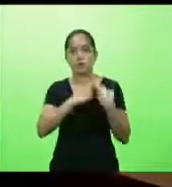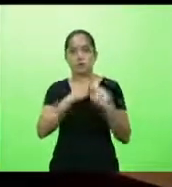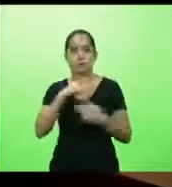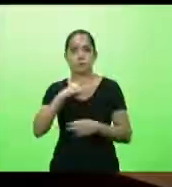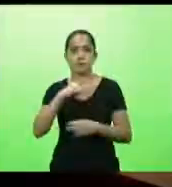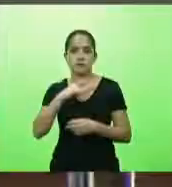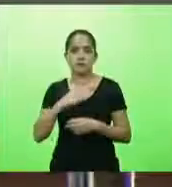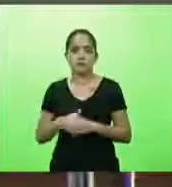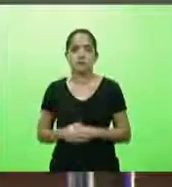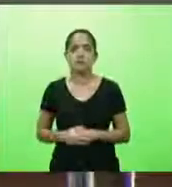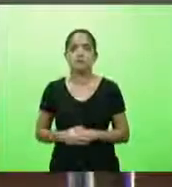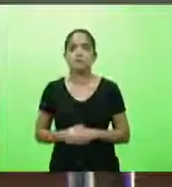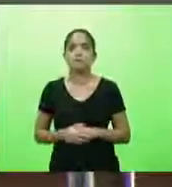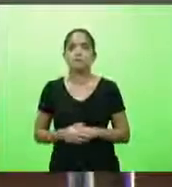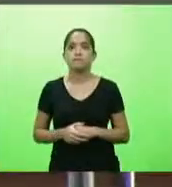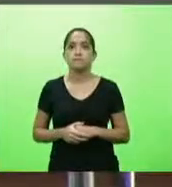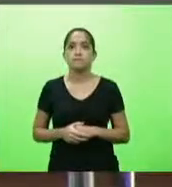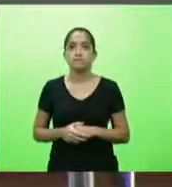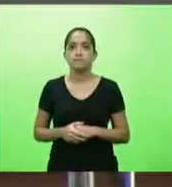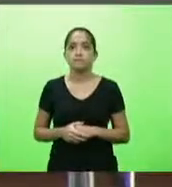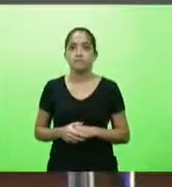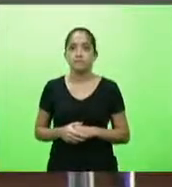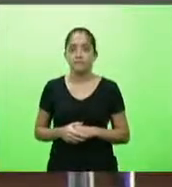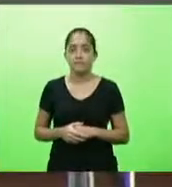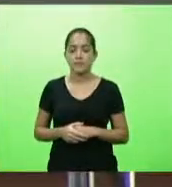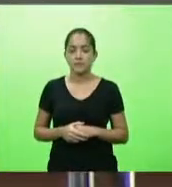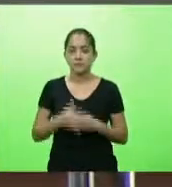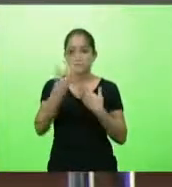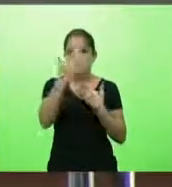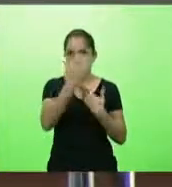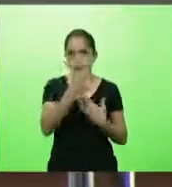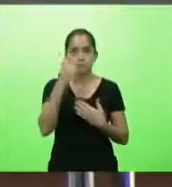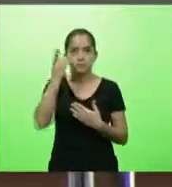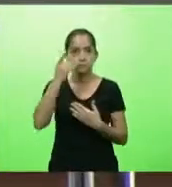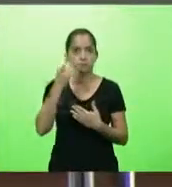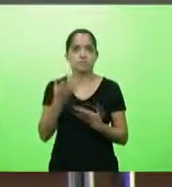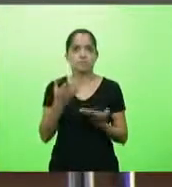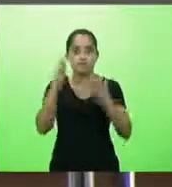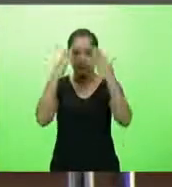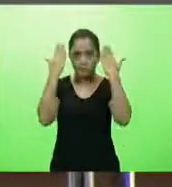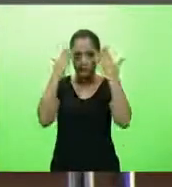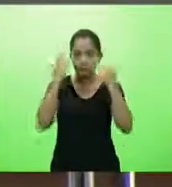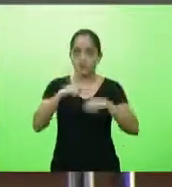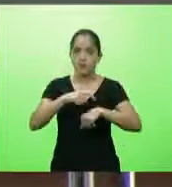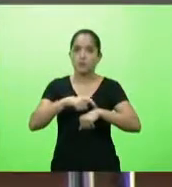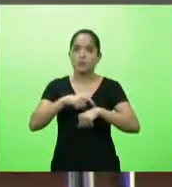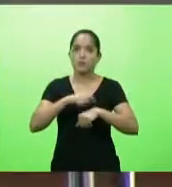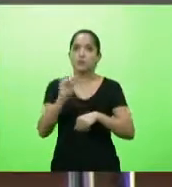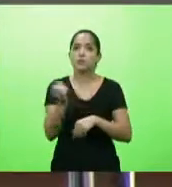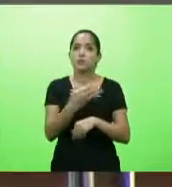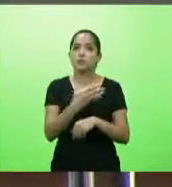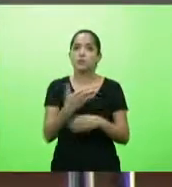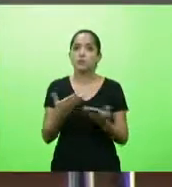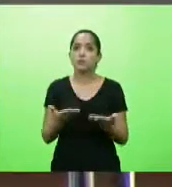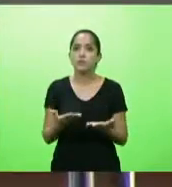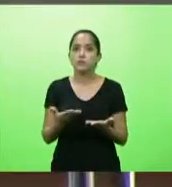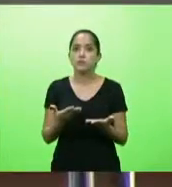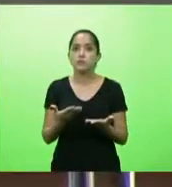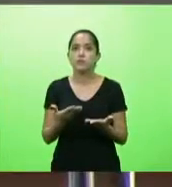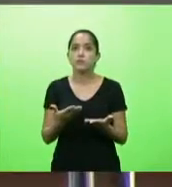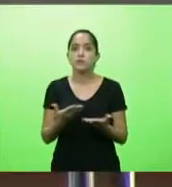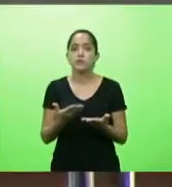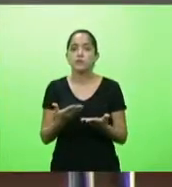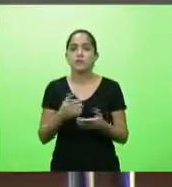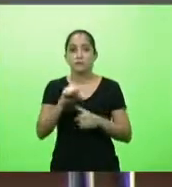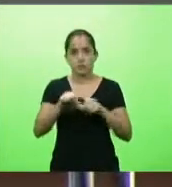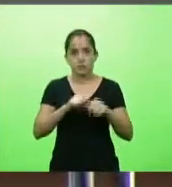batalha. Obrigado, deputado Zé Milton Schaefer, que usou o horário do novo que trocou